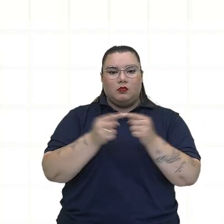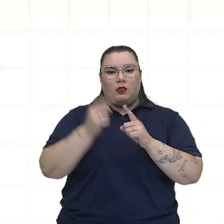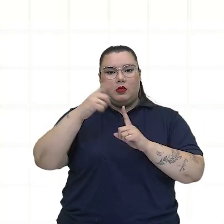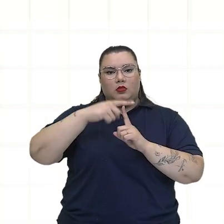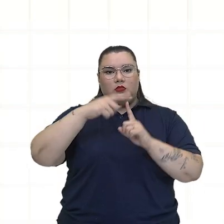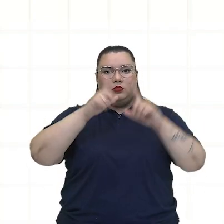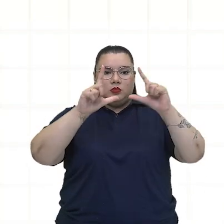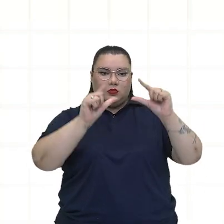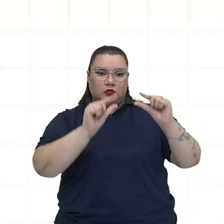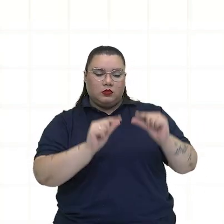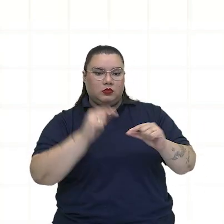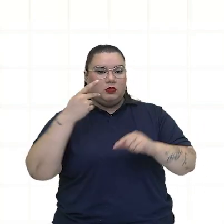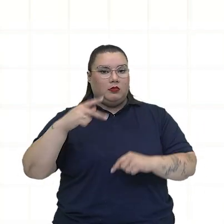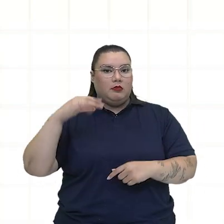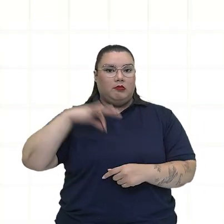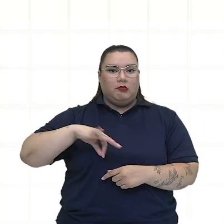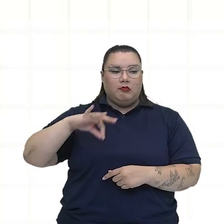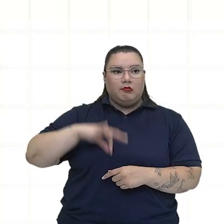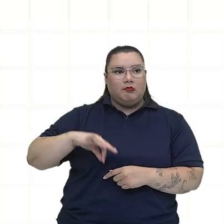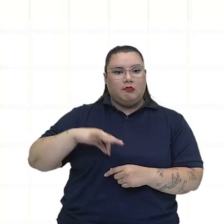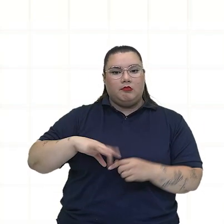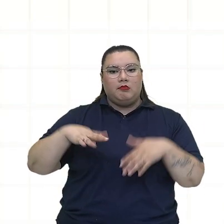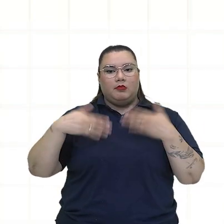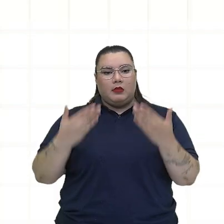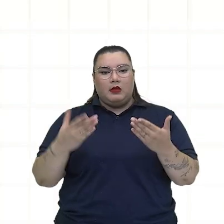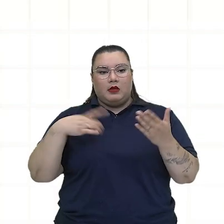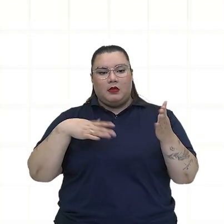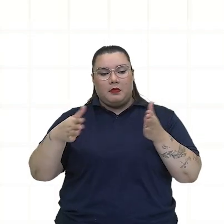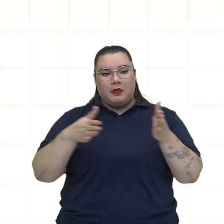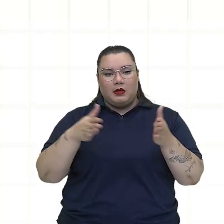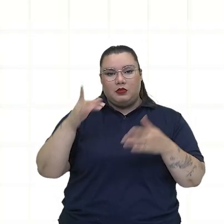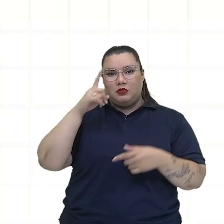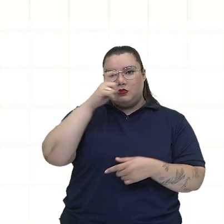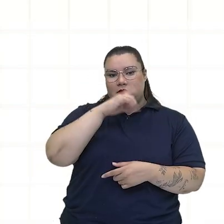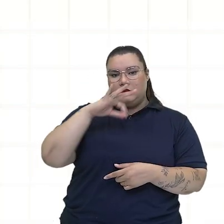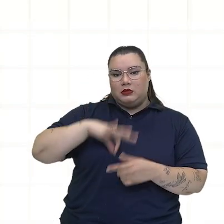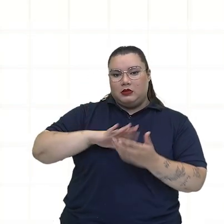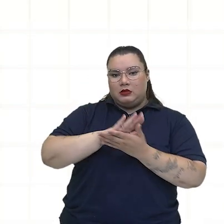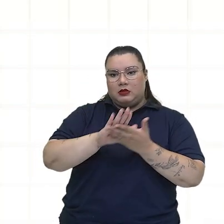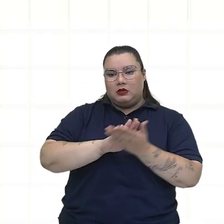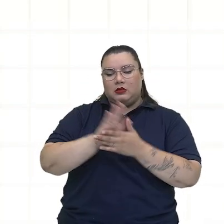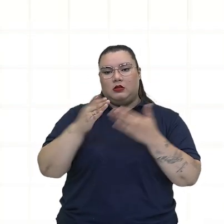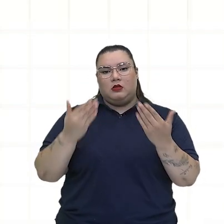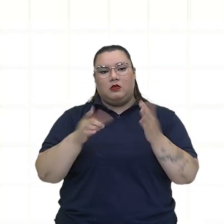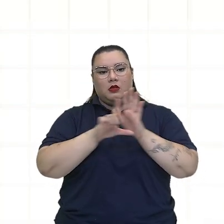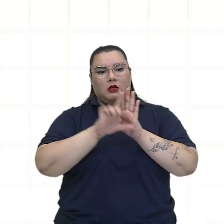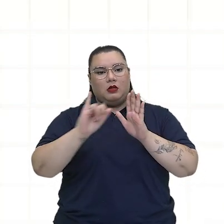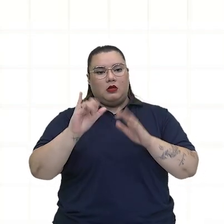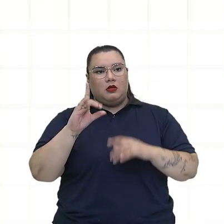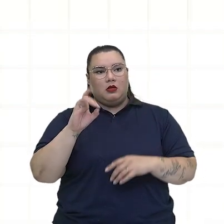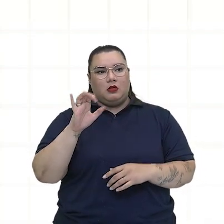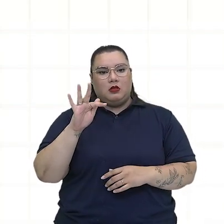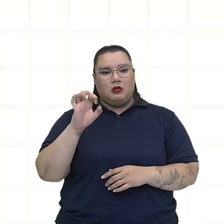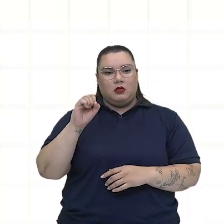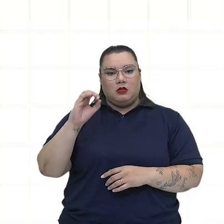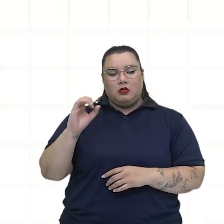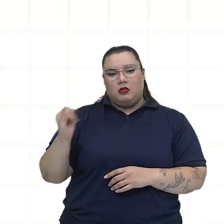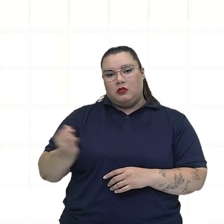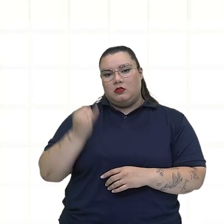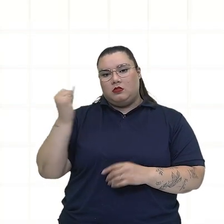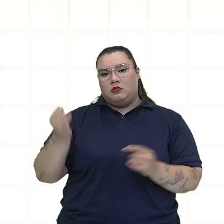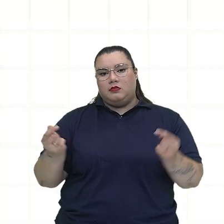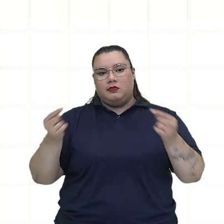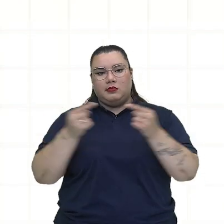de diminuição da sua renda, e já que eles vão passar por dificuldades financeiras, a lei do defeso se torna importante tanto